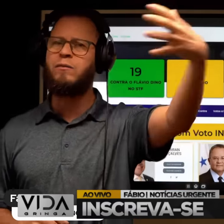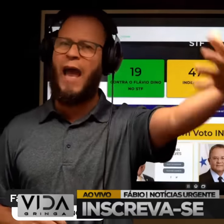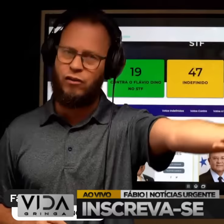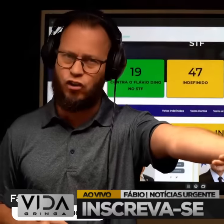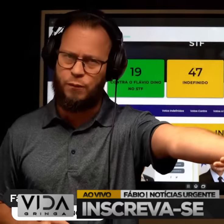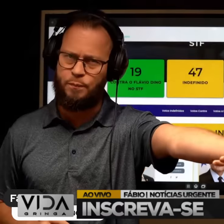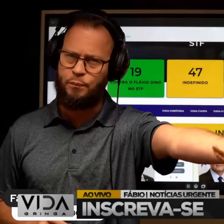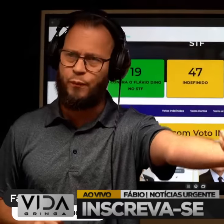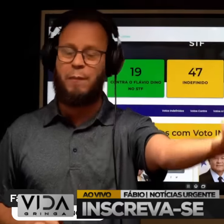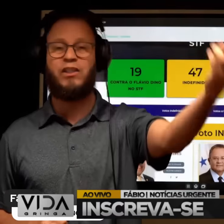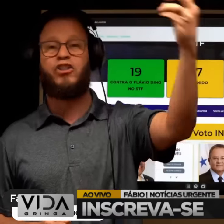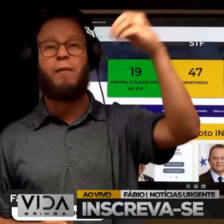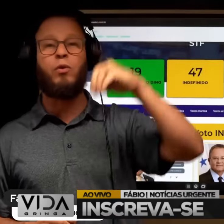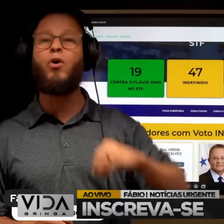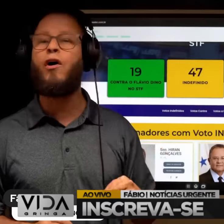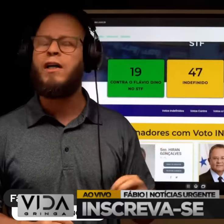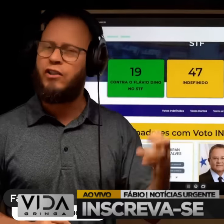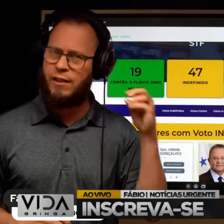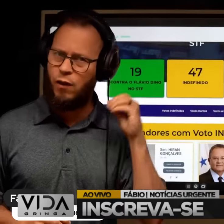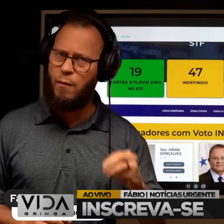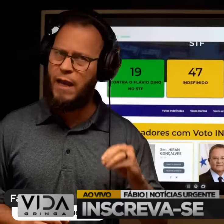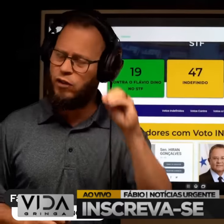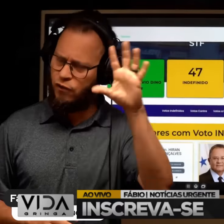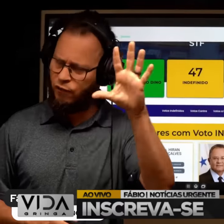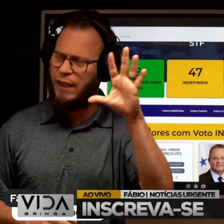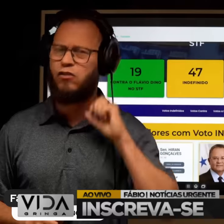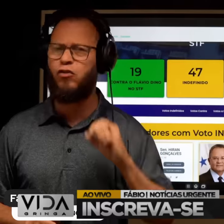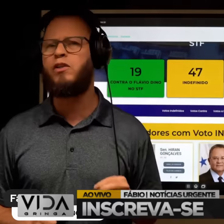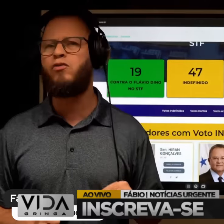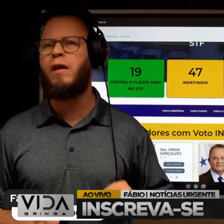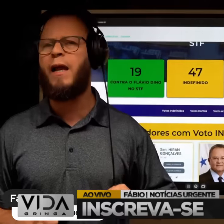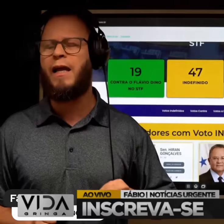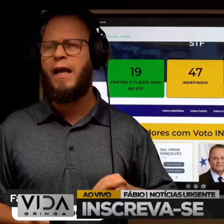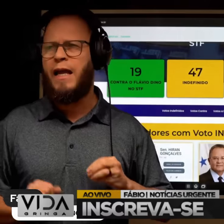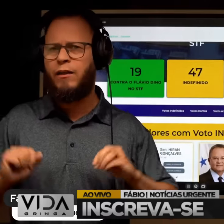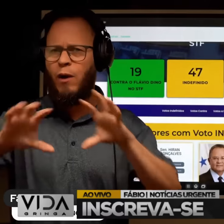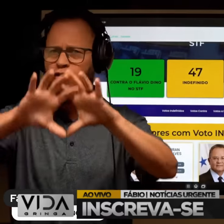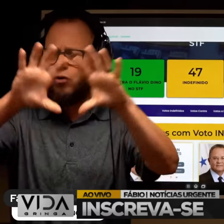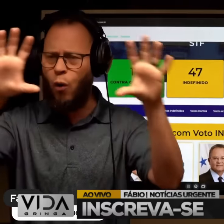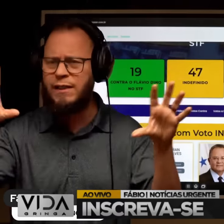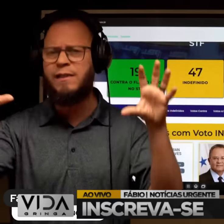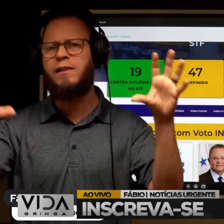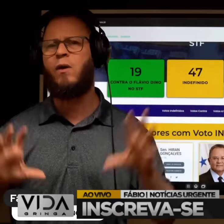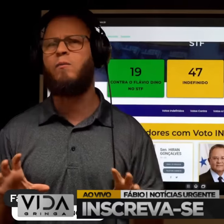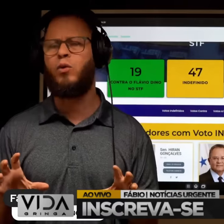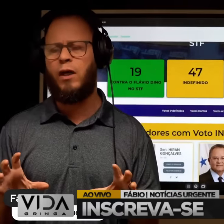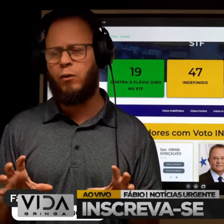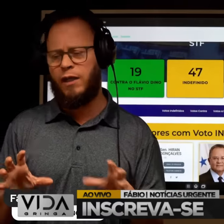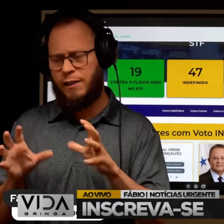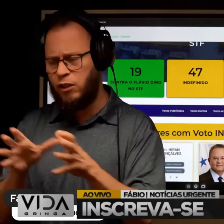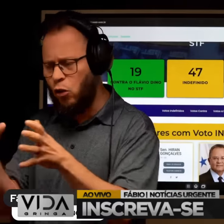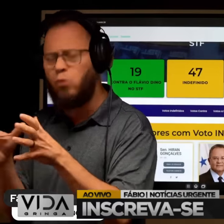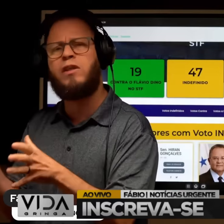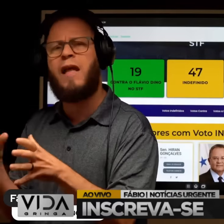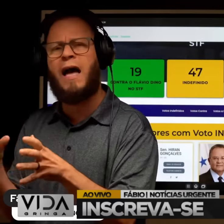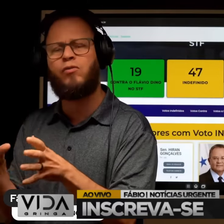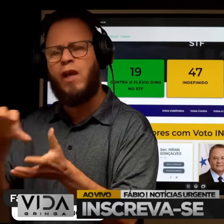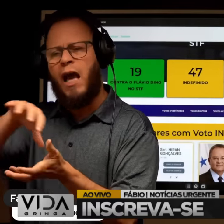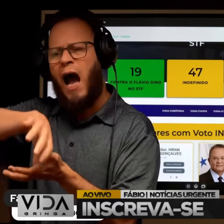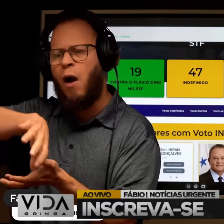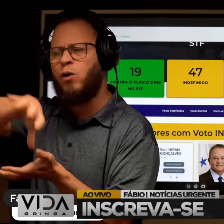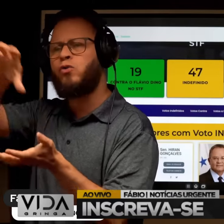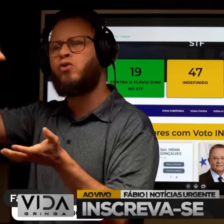eram 10. Mas já mudou, já são menos, a gente vai falar sobre isso também. Então as coisas estão mudando, existem alguns